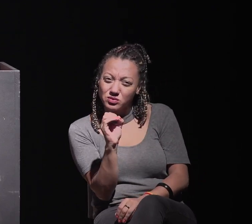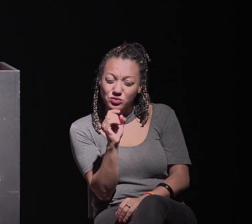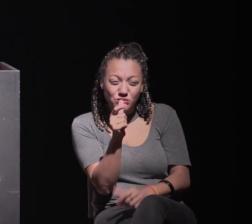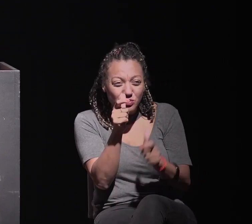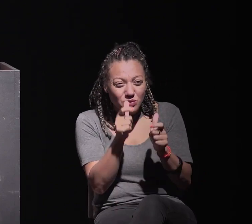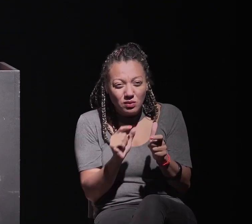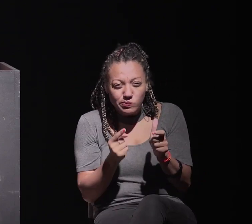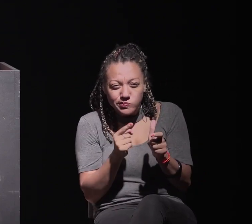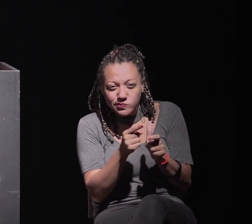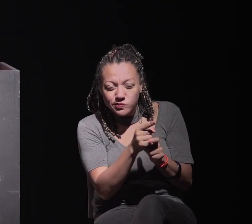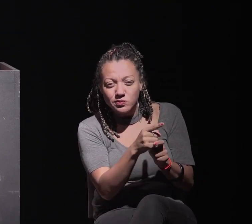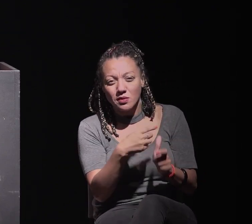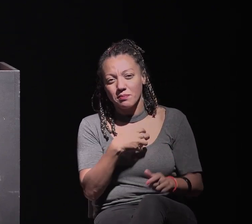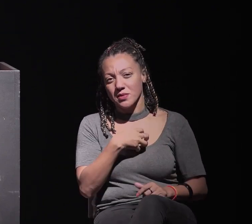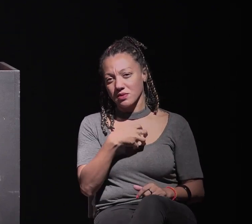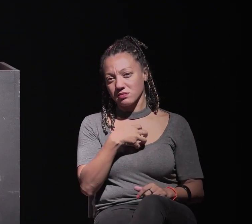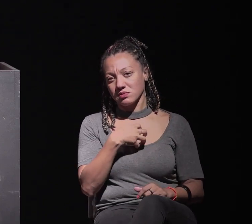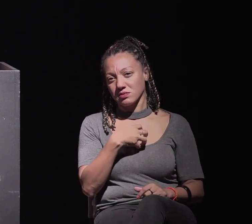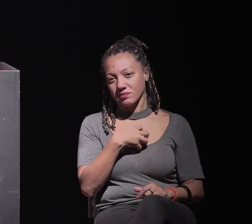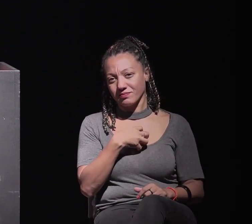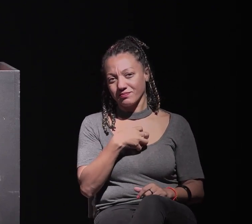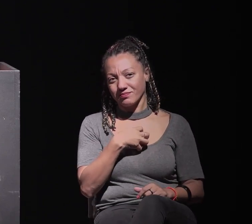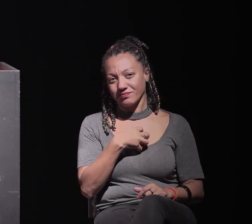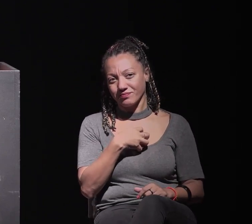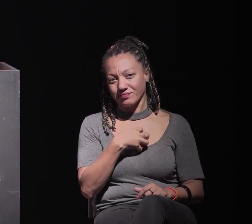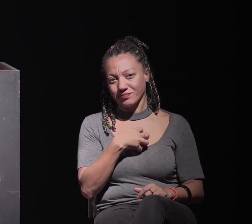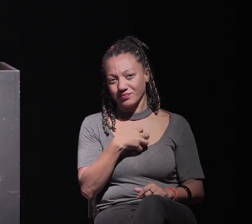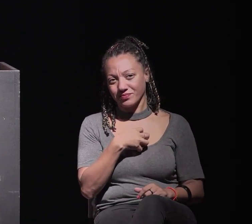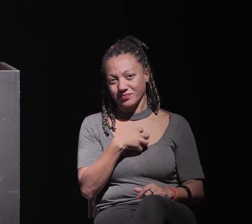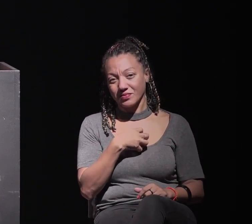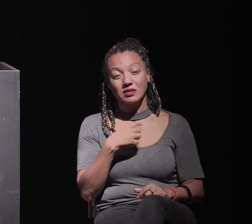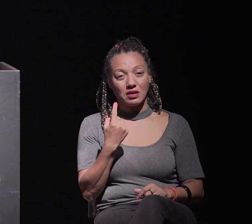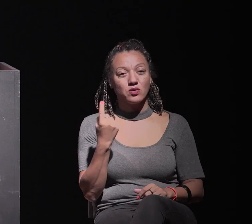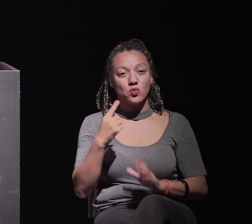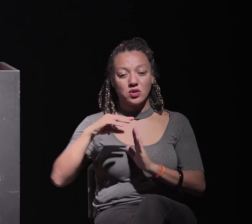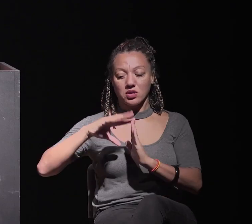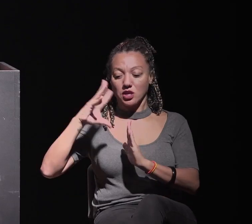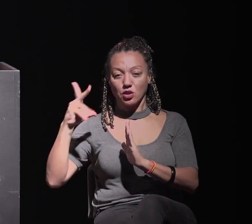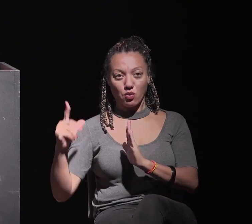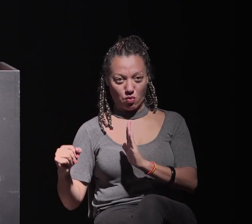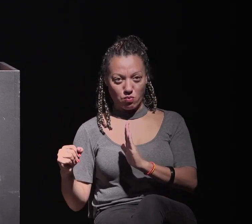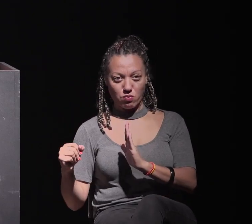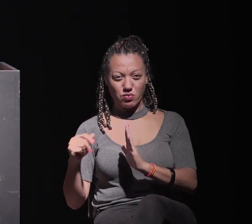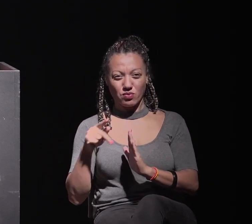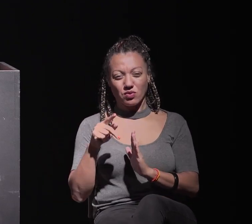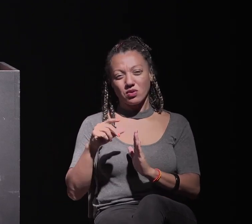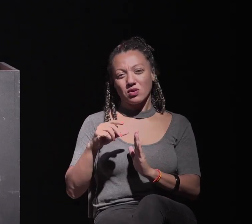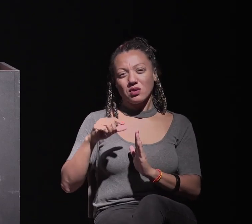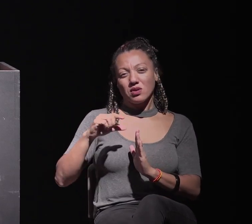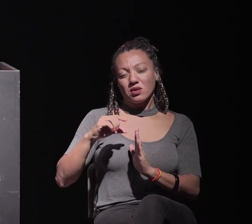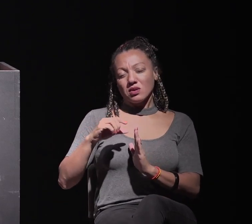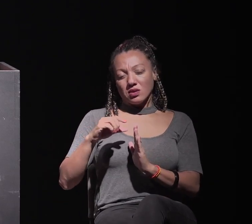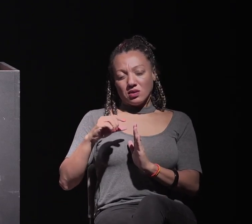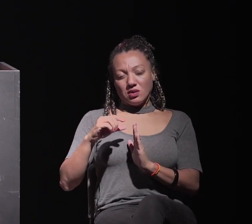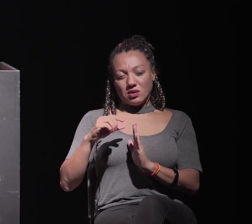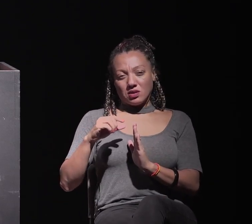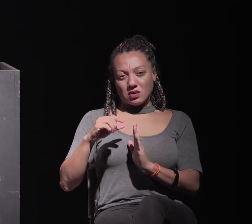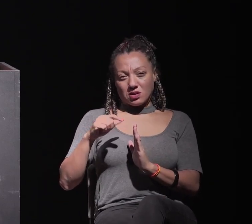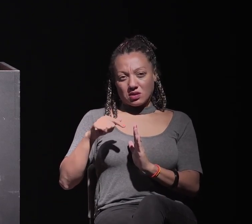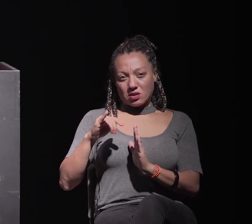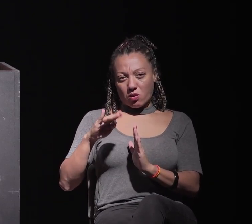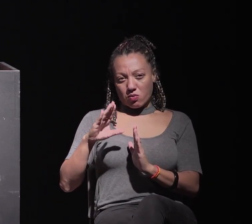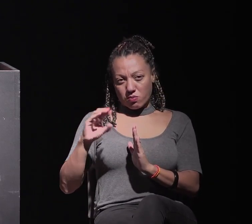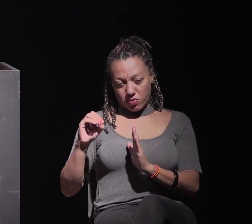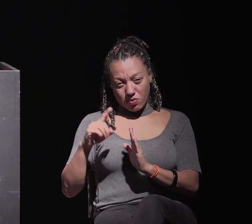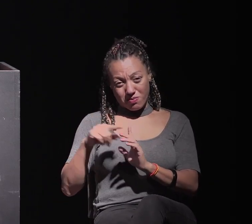primeiro terreiro que os historiadores têm história é anterior ao primeiro quilombo. E os terreiros de candomblé são essencialmente espaços